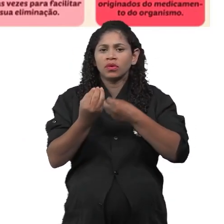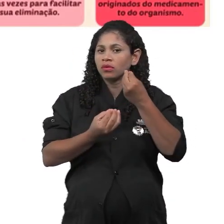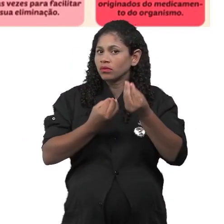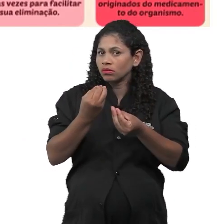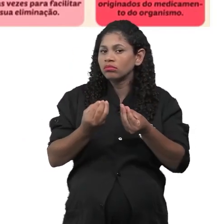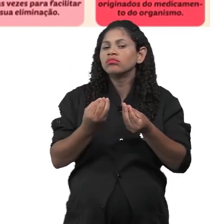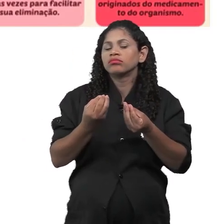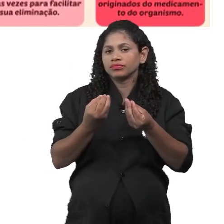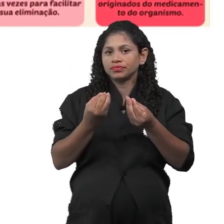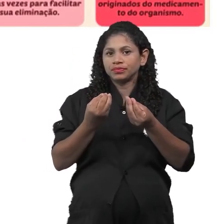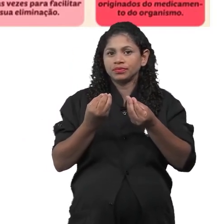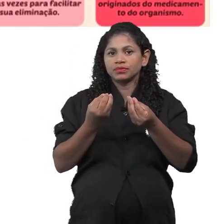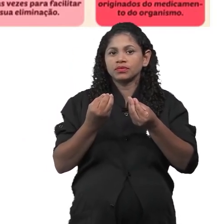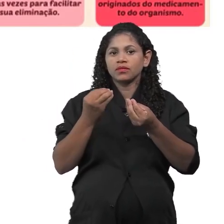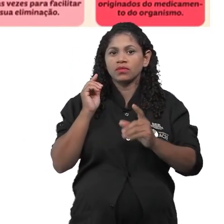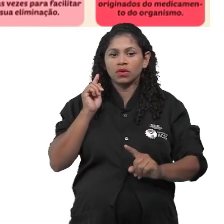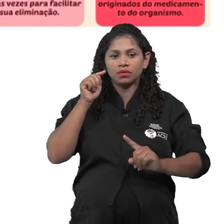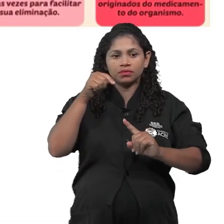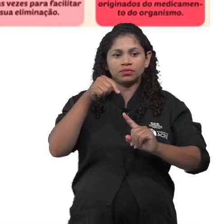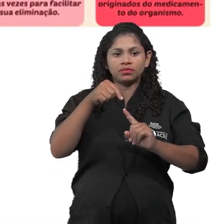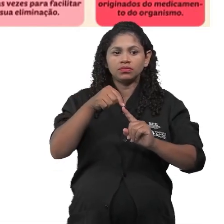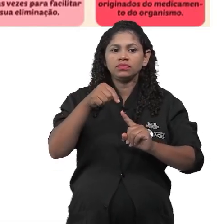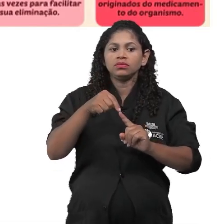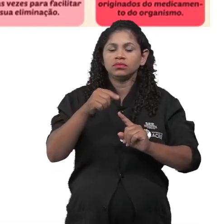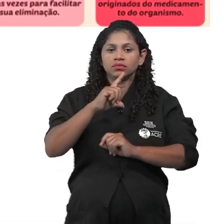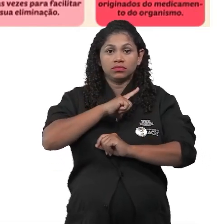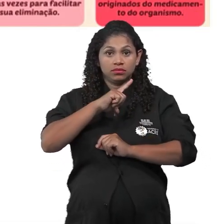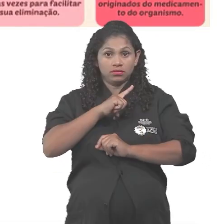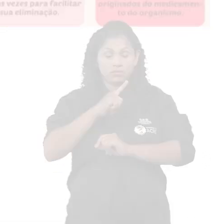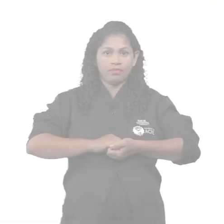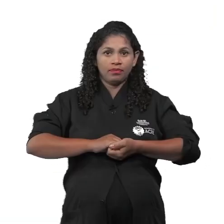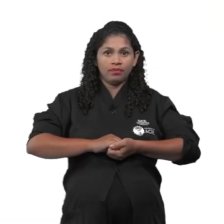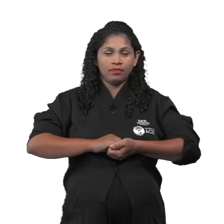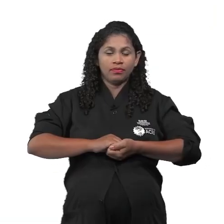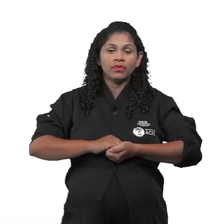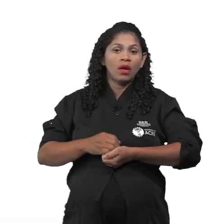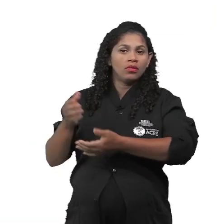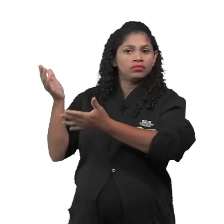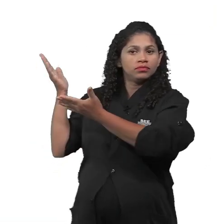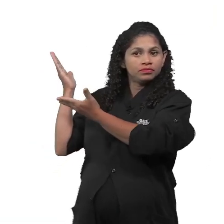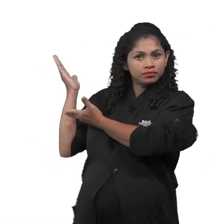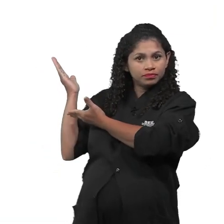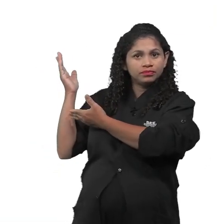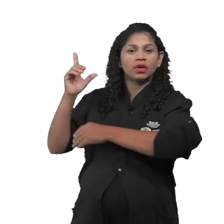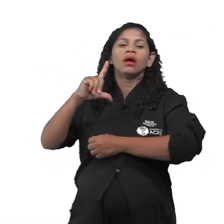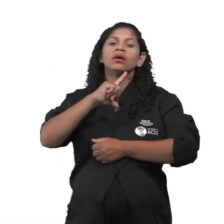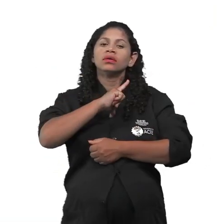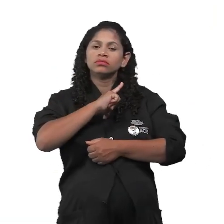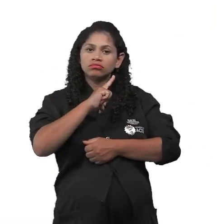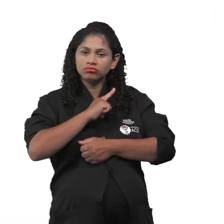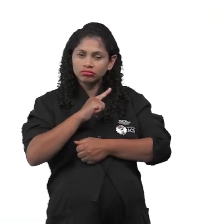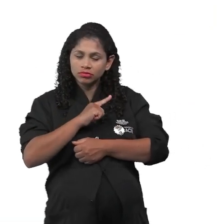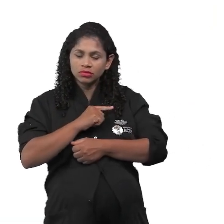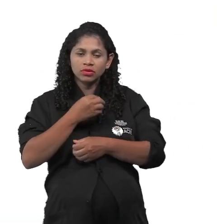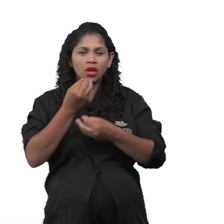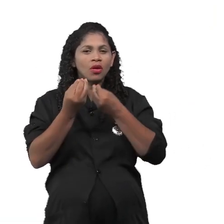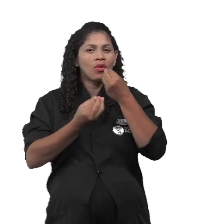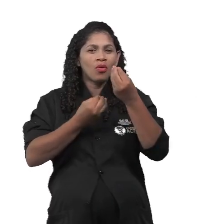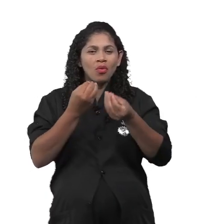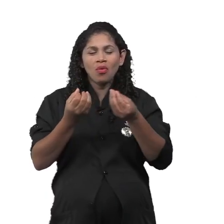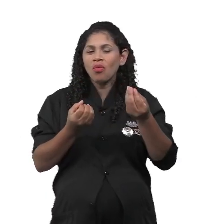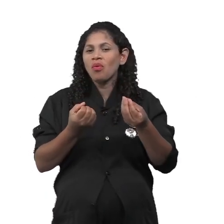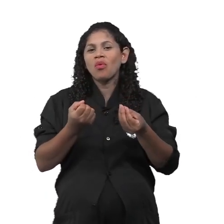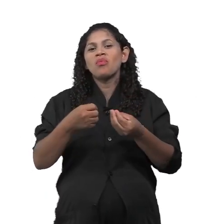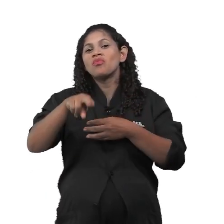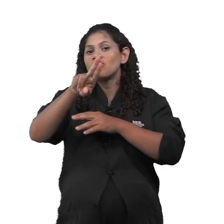estudar o efeito que o fármaco tem no nosso organismo. Então, aqui, ó, a gente tem as vias de absorção.